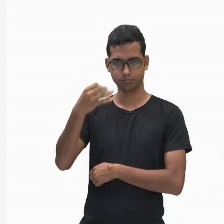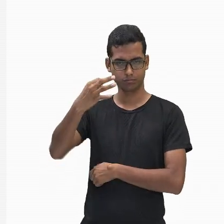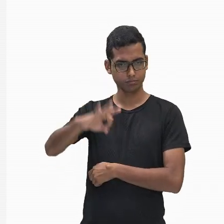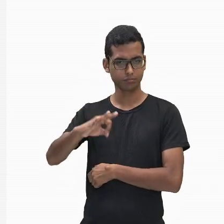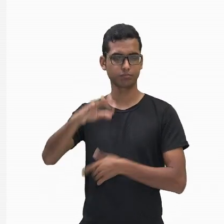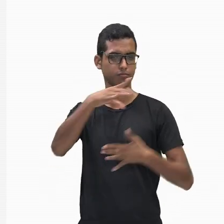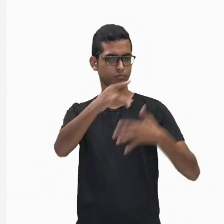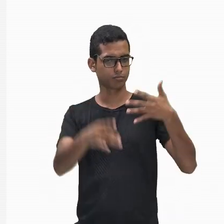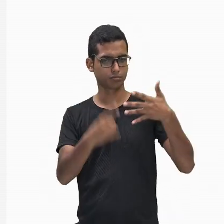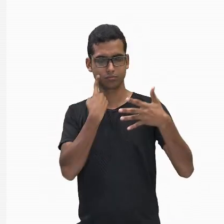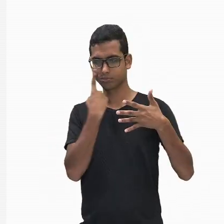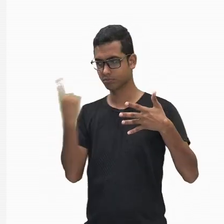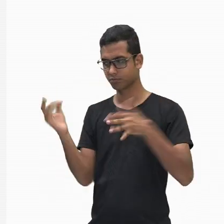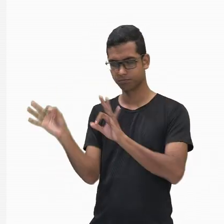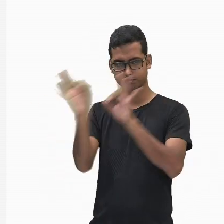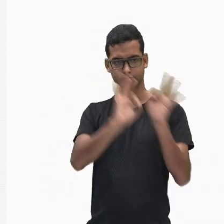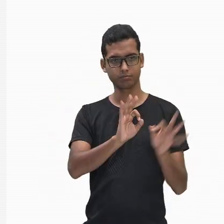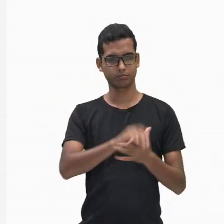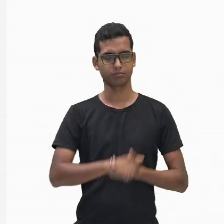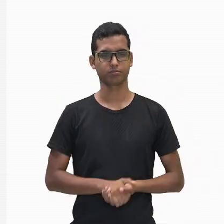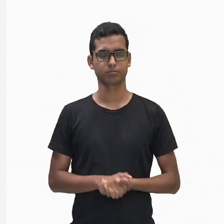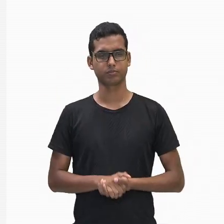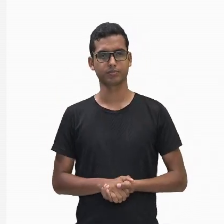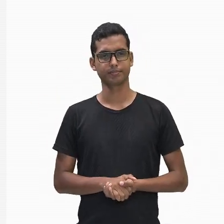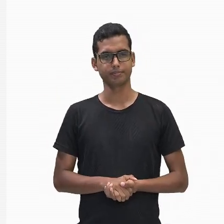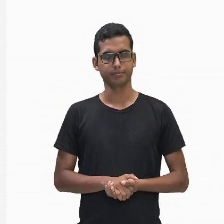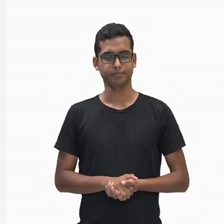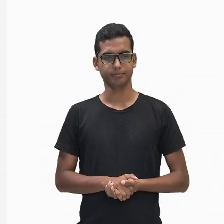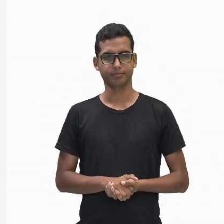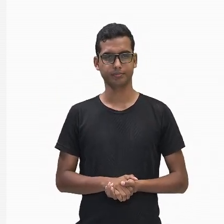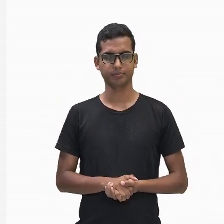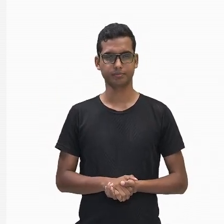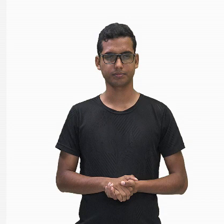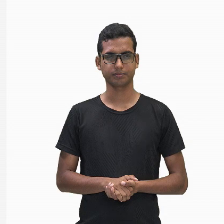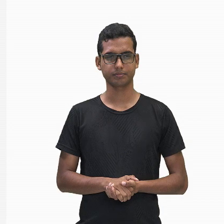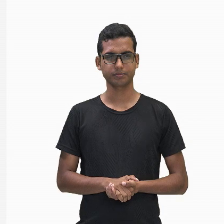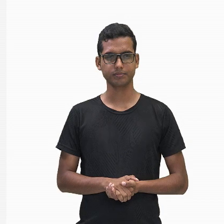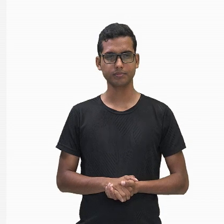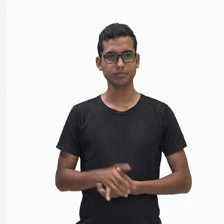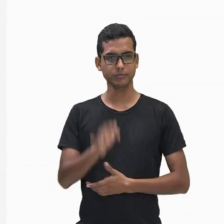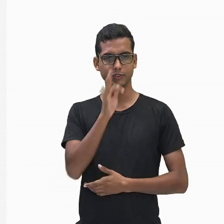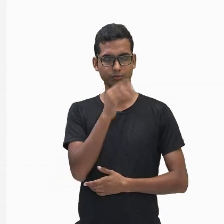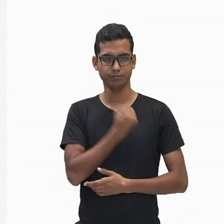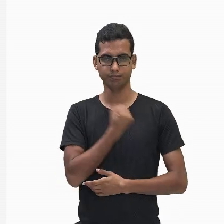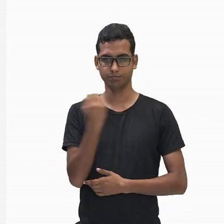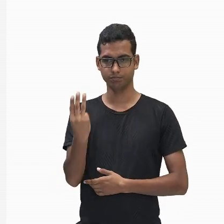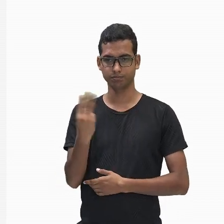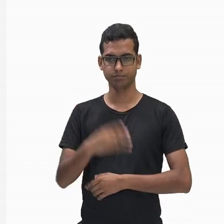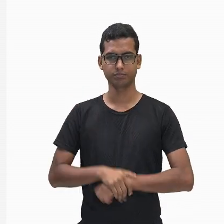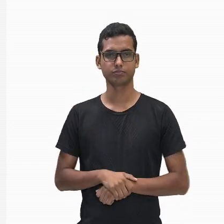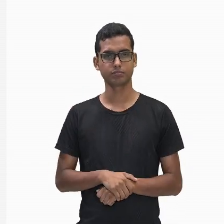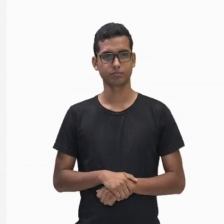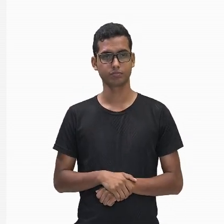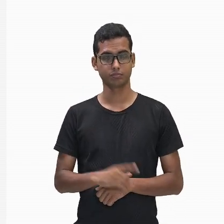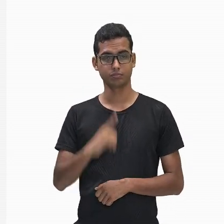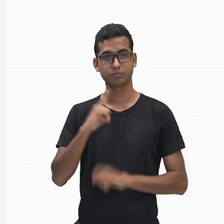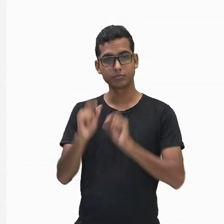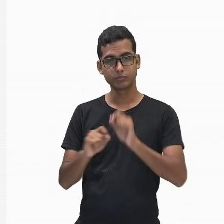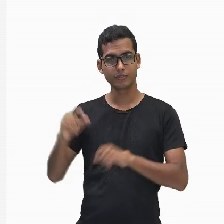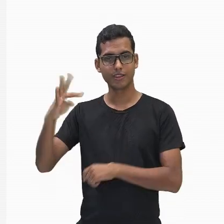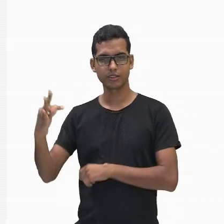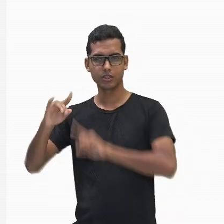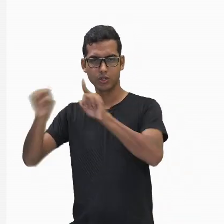detalhes para você, tá bom? Então olha só, o nosso exemplo 3 tinha aí o t de x igual